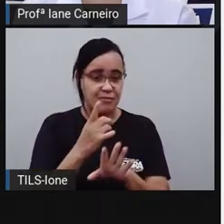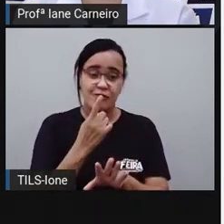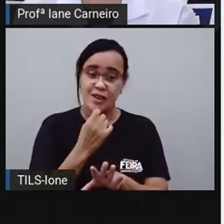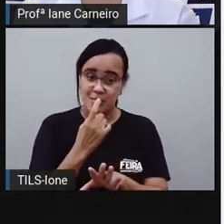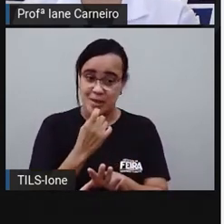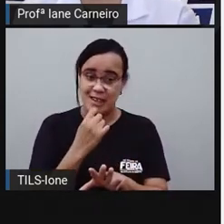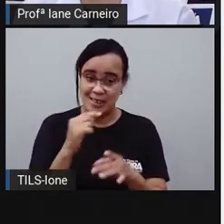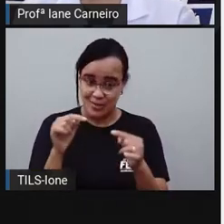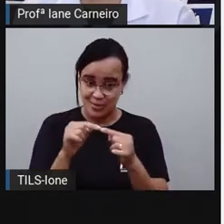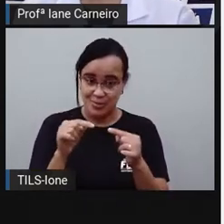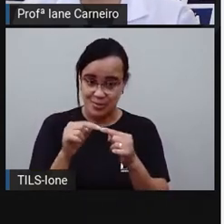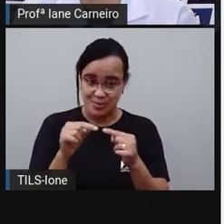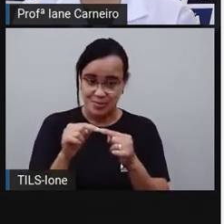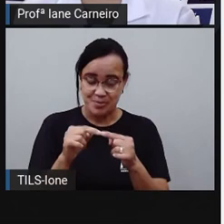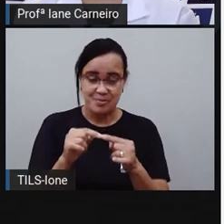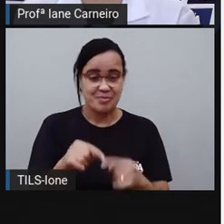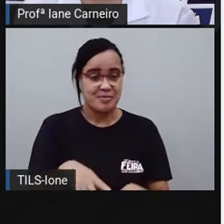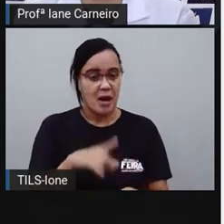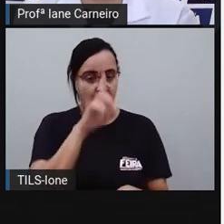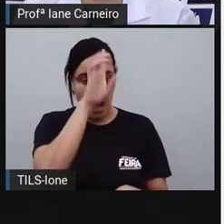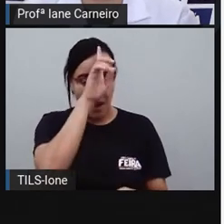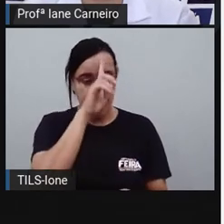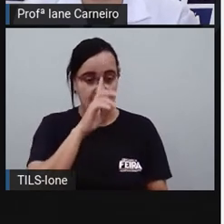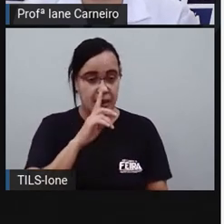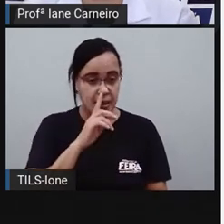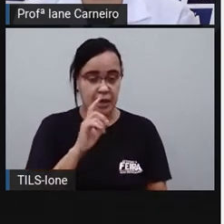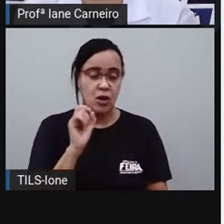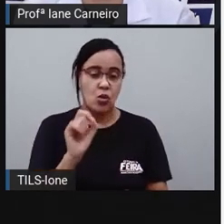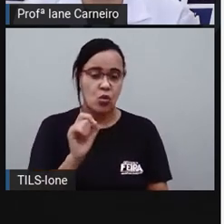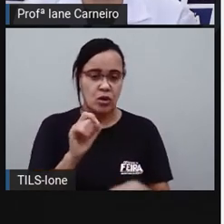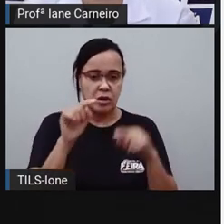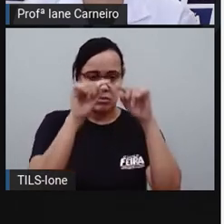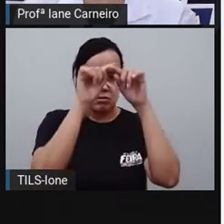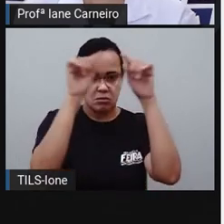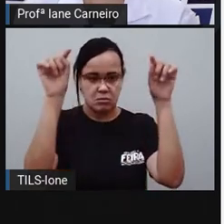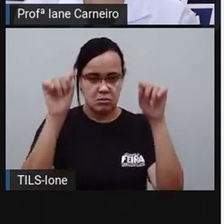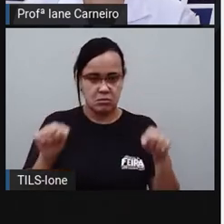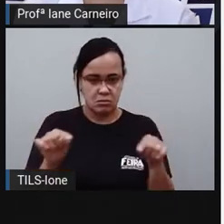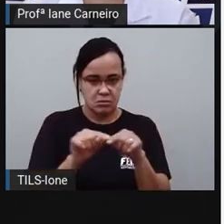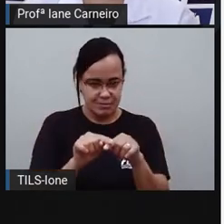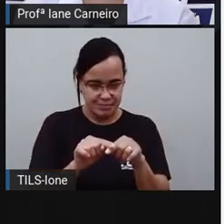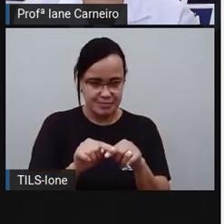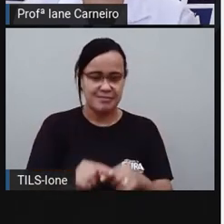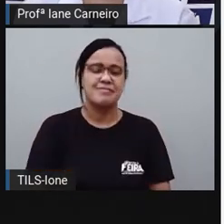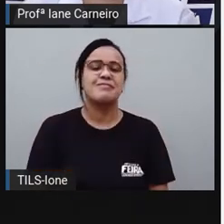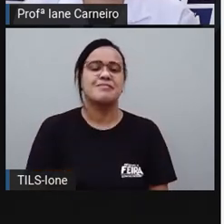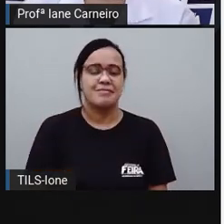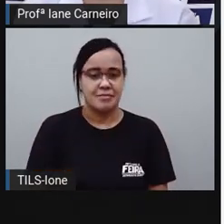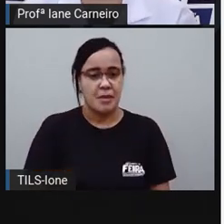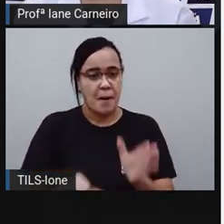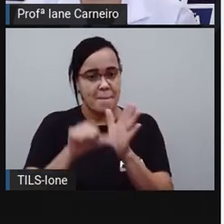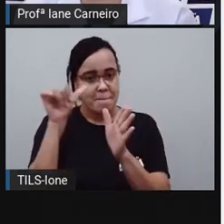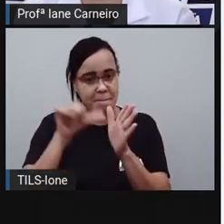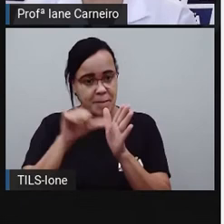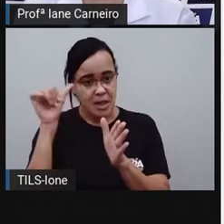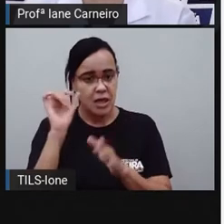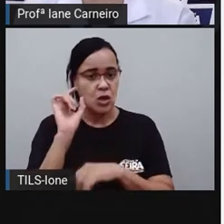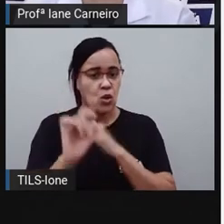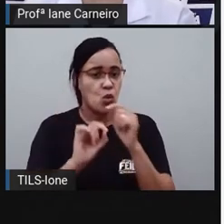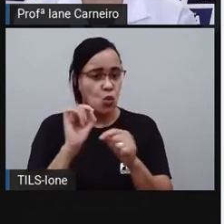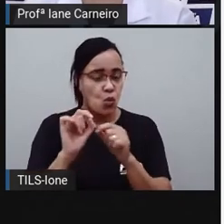E de amarelo, os quadrados, tá bom? Então vamos lá. Primeiro a gente vai colorir todos